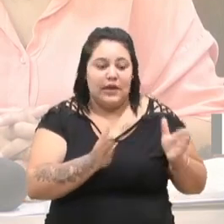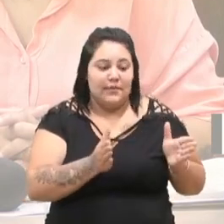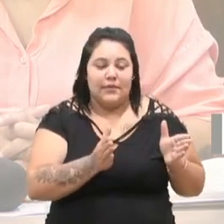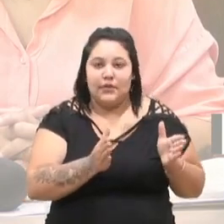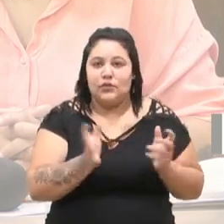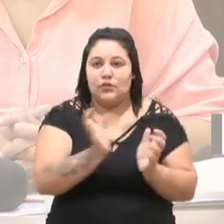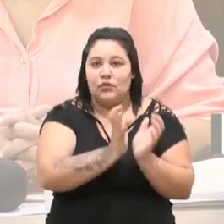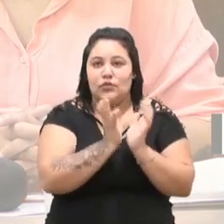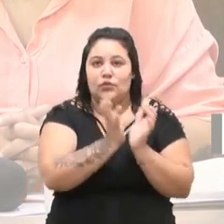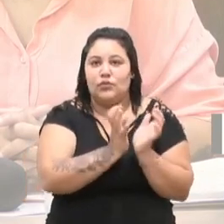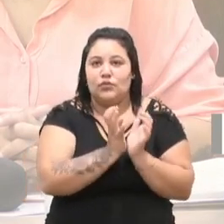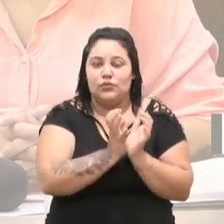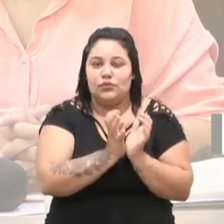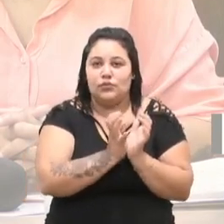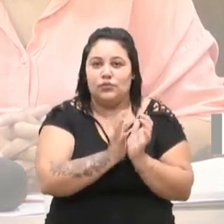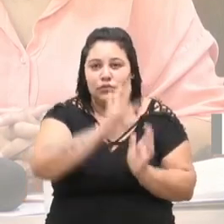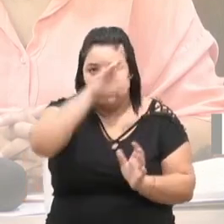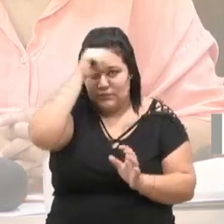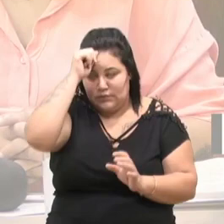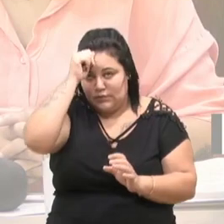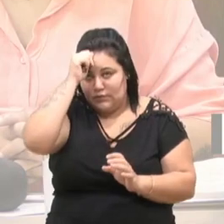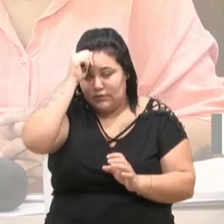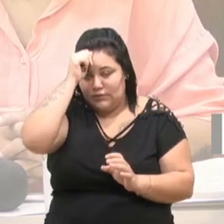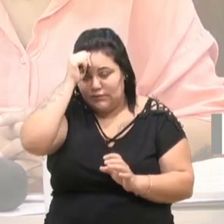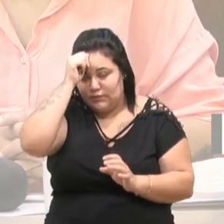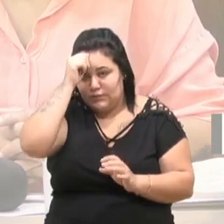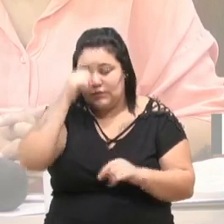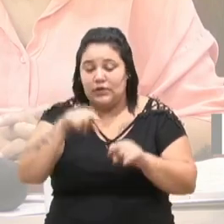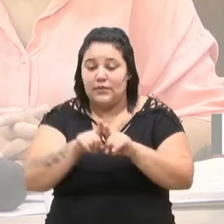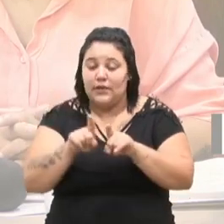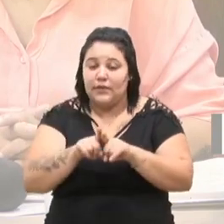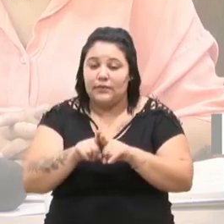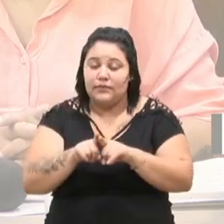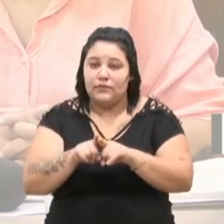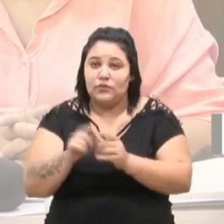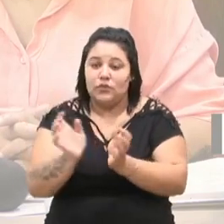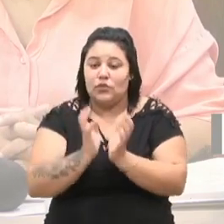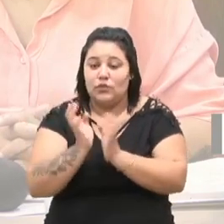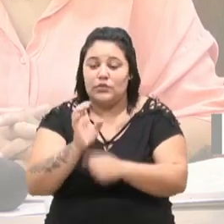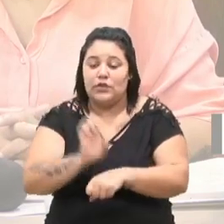fundamental municipal em escolas da rede estadual. O que não dá é